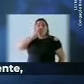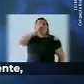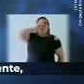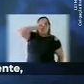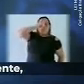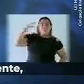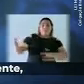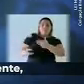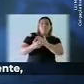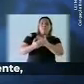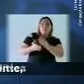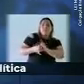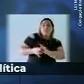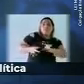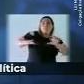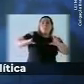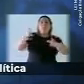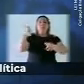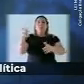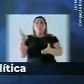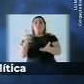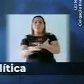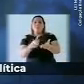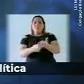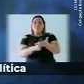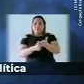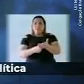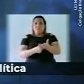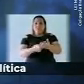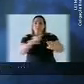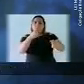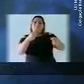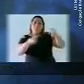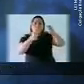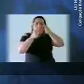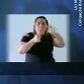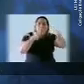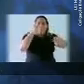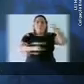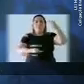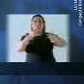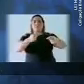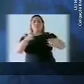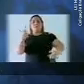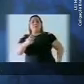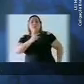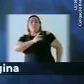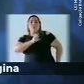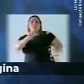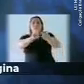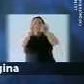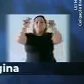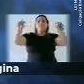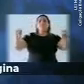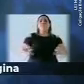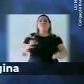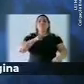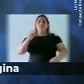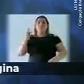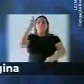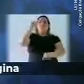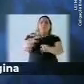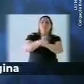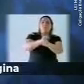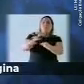forte, independente, que não tem compromisso com indicação política e não tem medo de enfrentar o sistema, teremos a